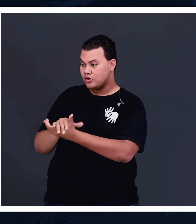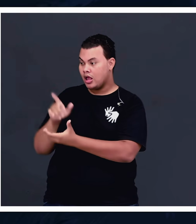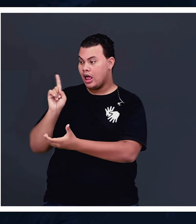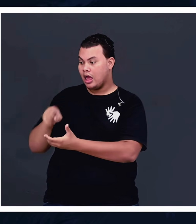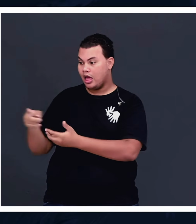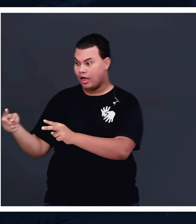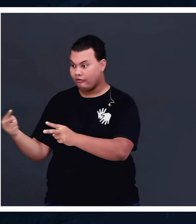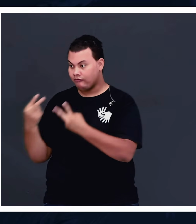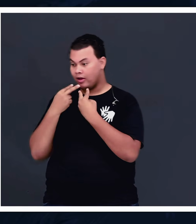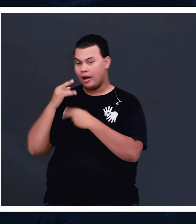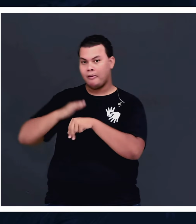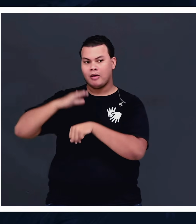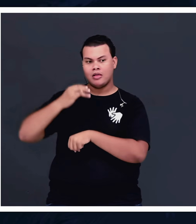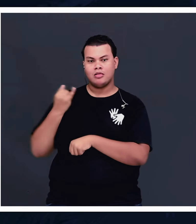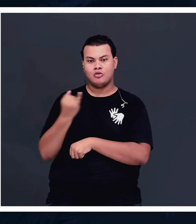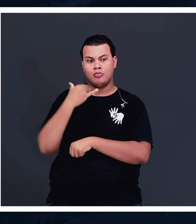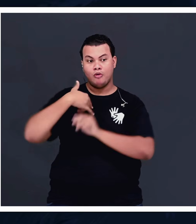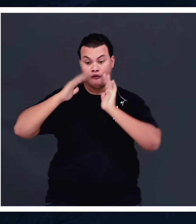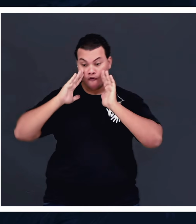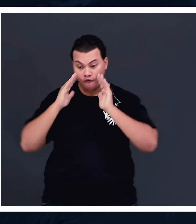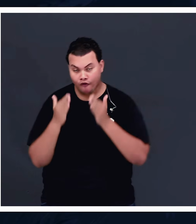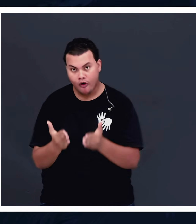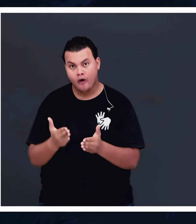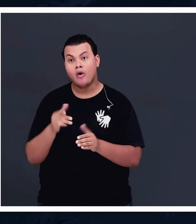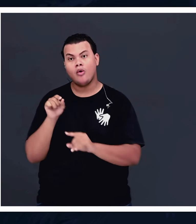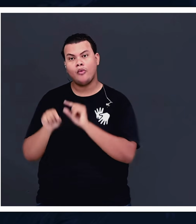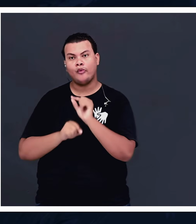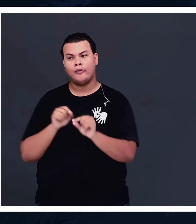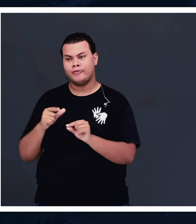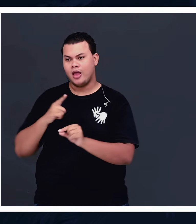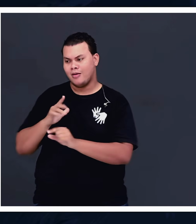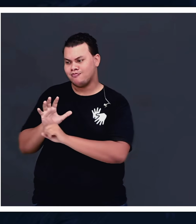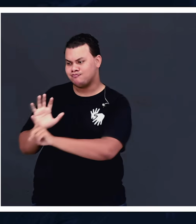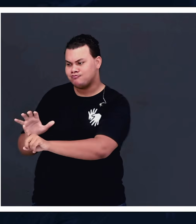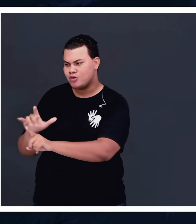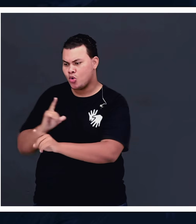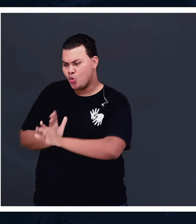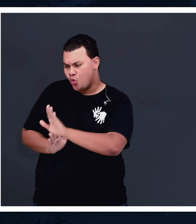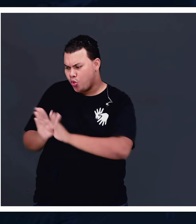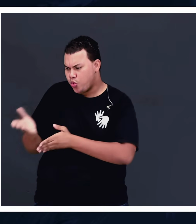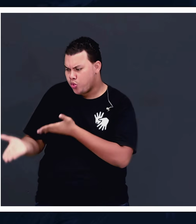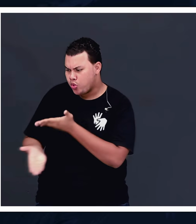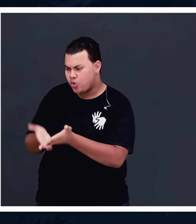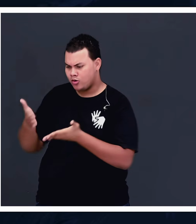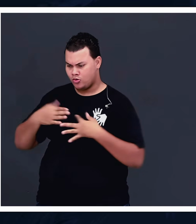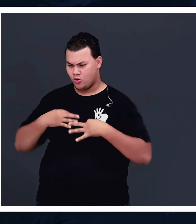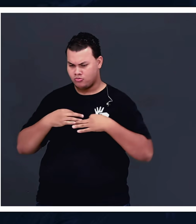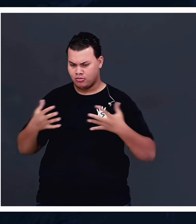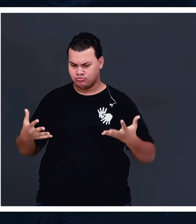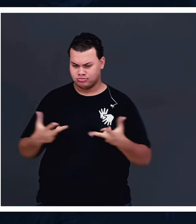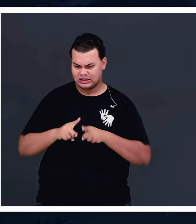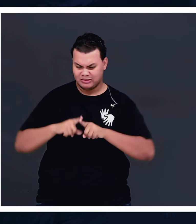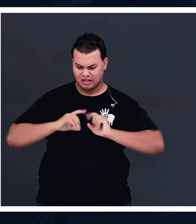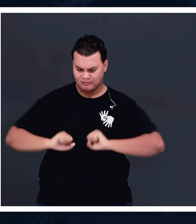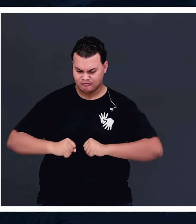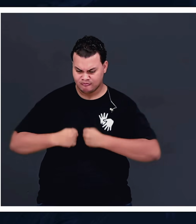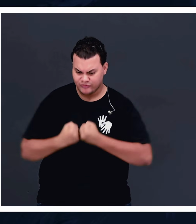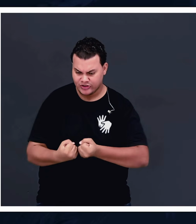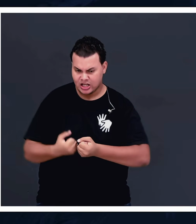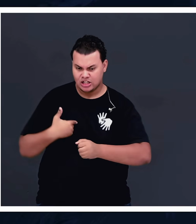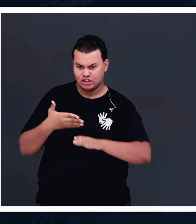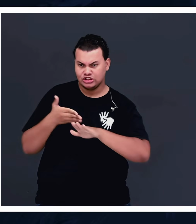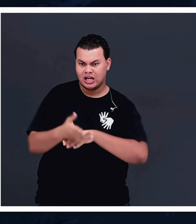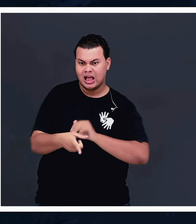importante. Aqui o meu foco é isso, é todo o zelo, é o cuidado, é me vestir bem, é me esforçar para chegar antes